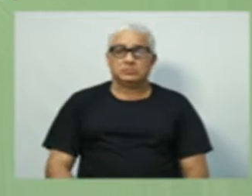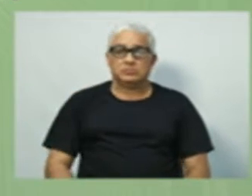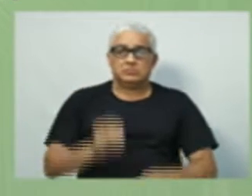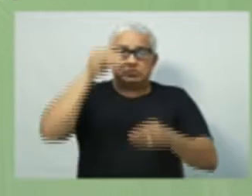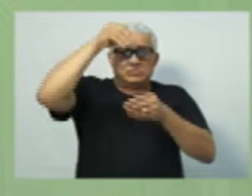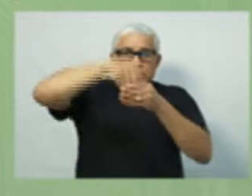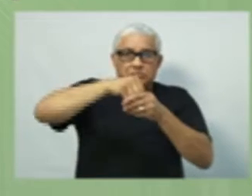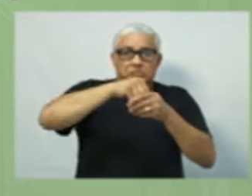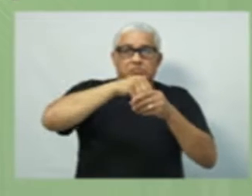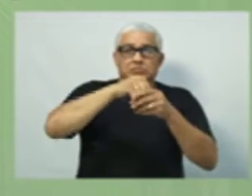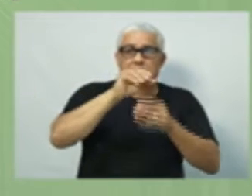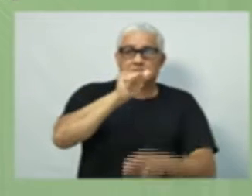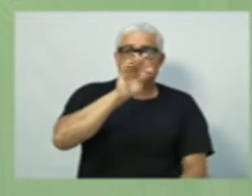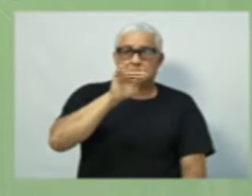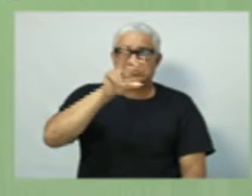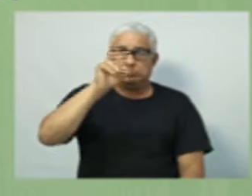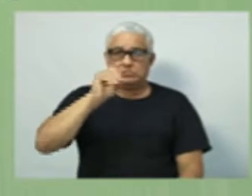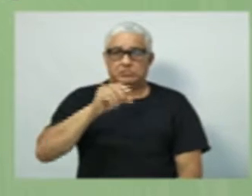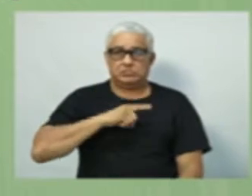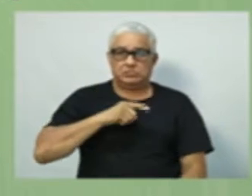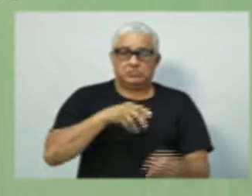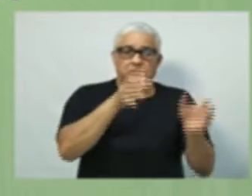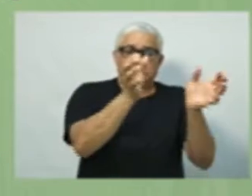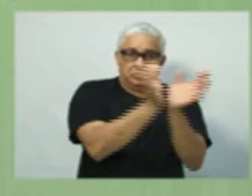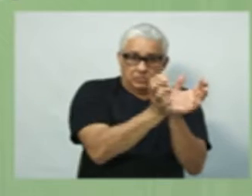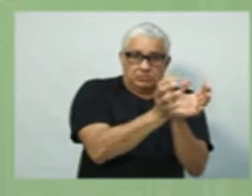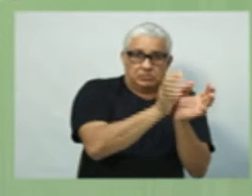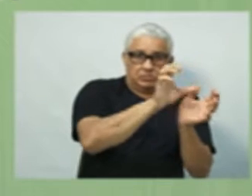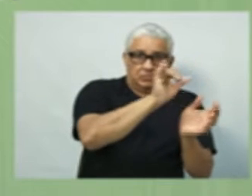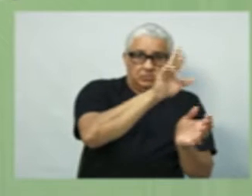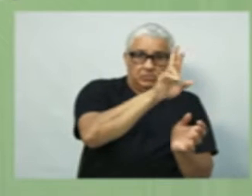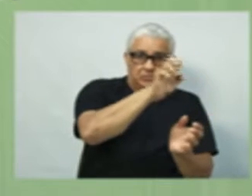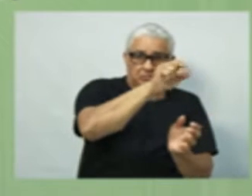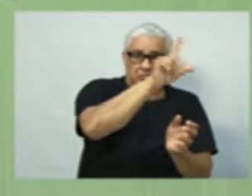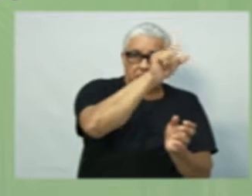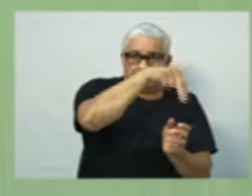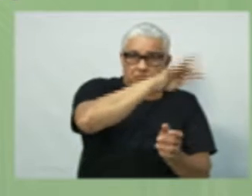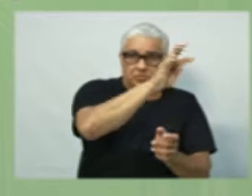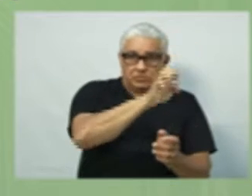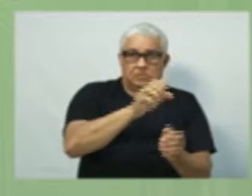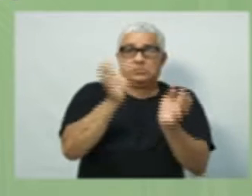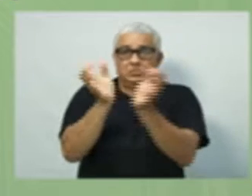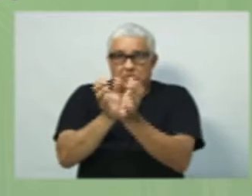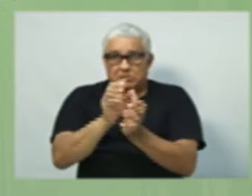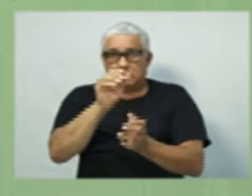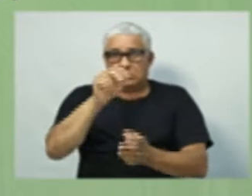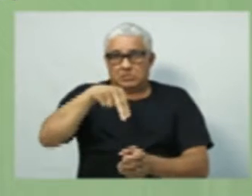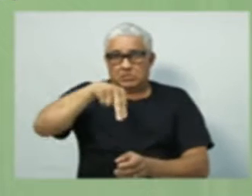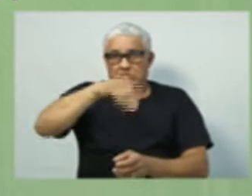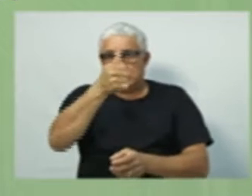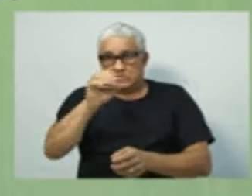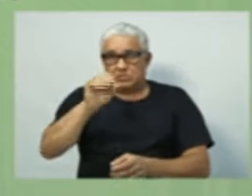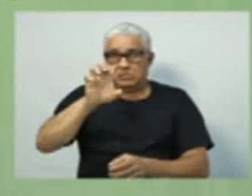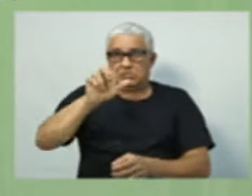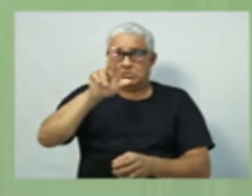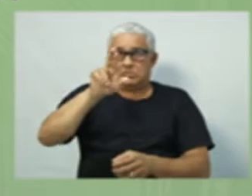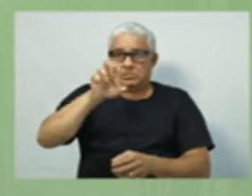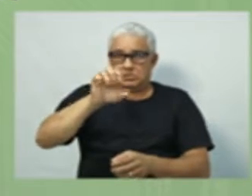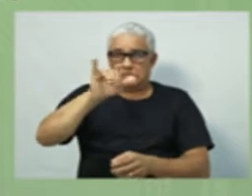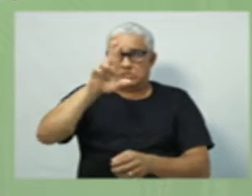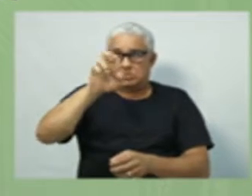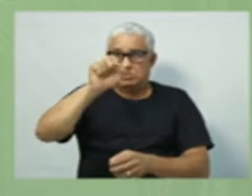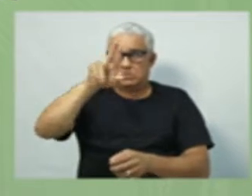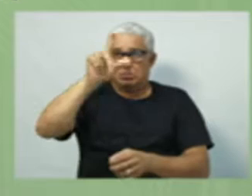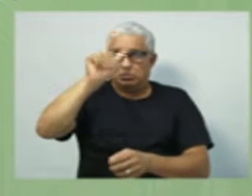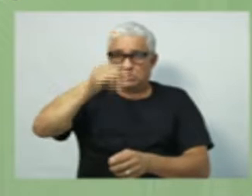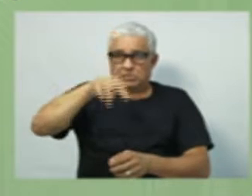do ativo o ativo é dividido em ativo circulante e ativo não circulante o circulante é